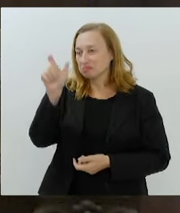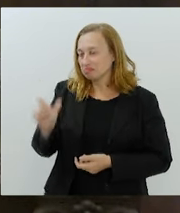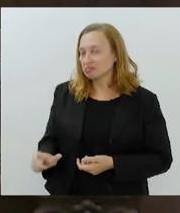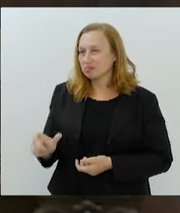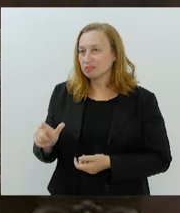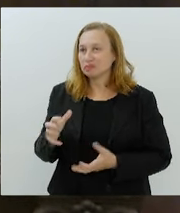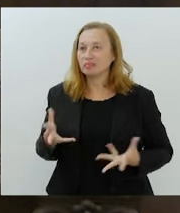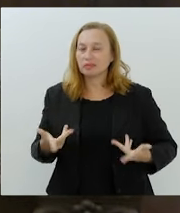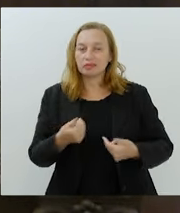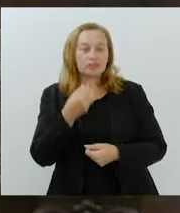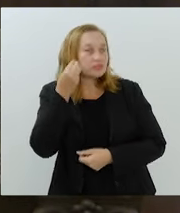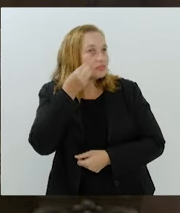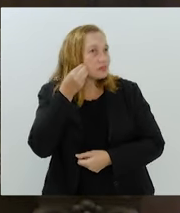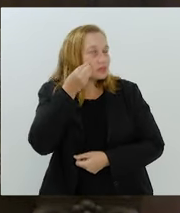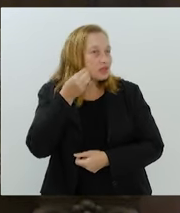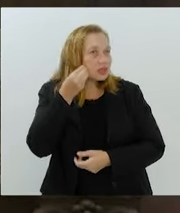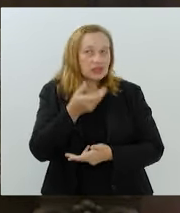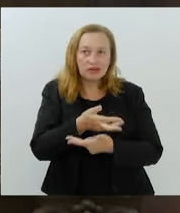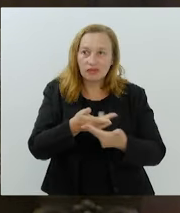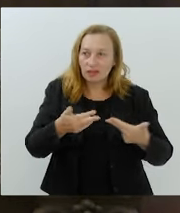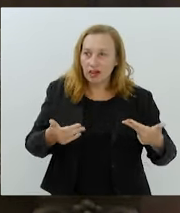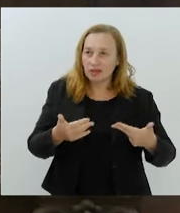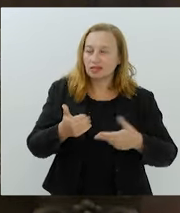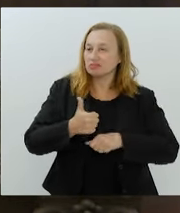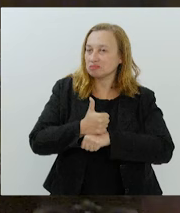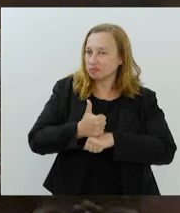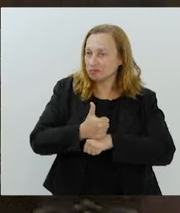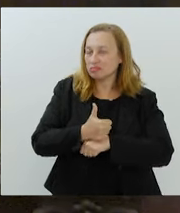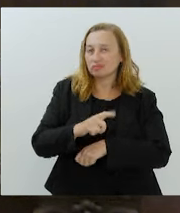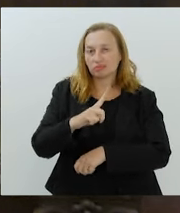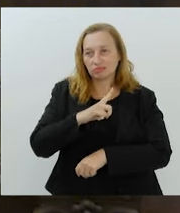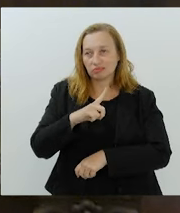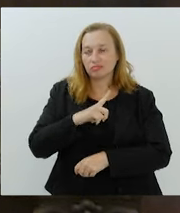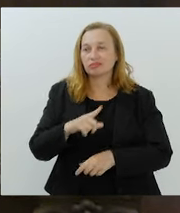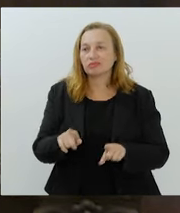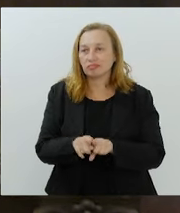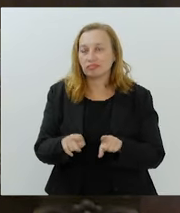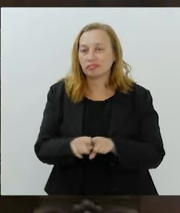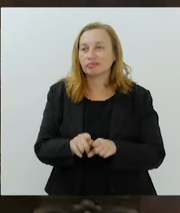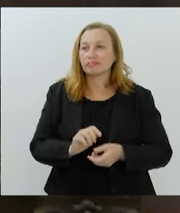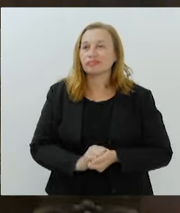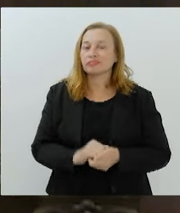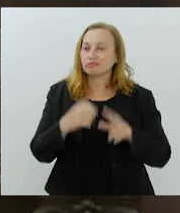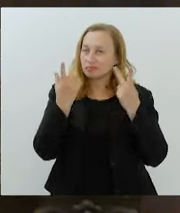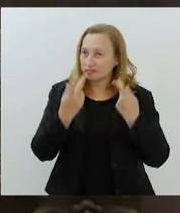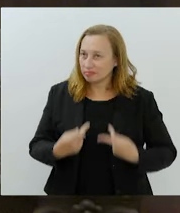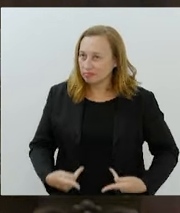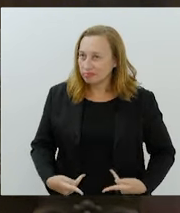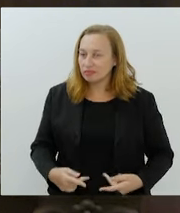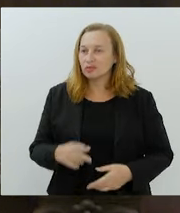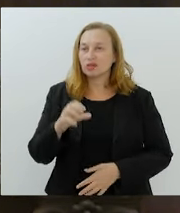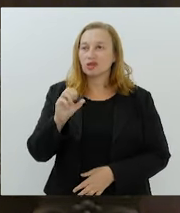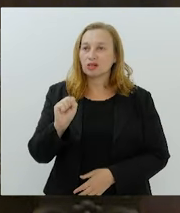experiências todas, com tanto profissionalismo, também com tanta humanidade. Sônia Bride,